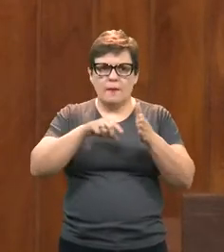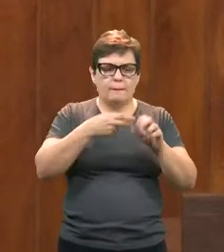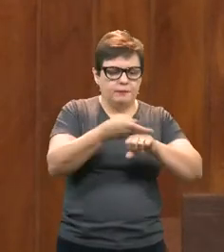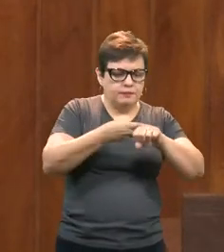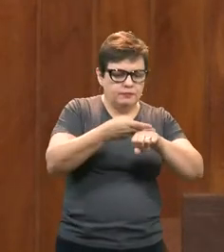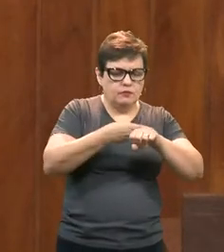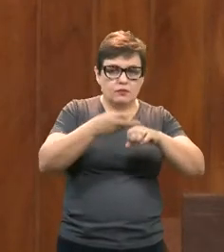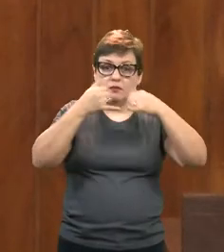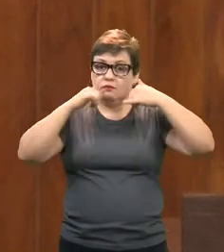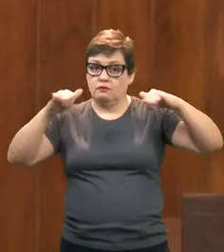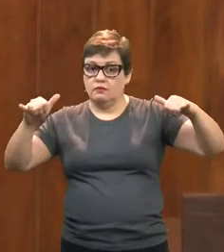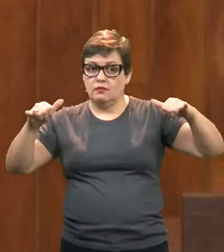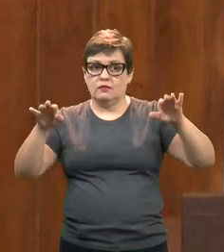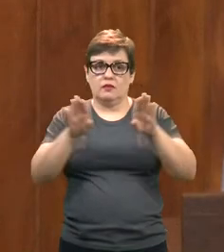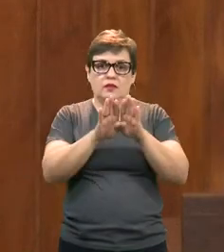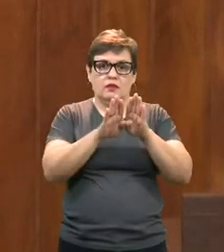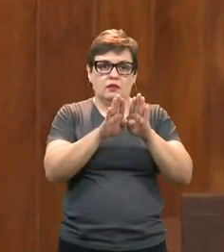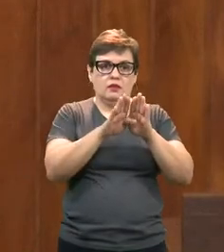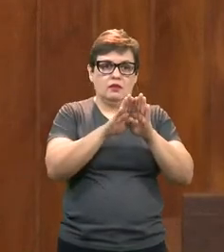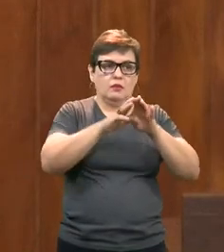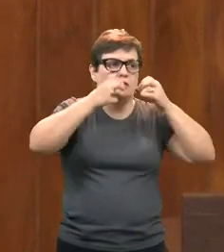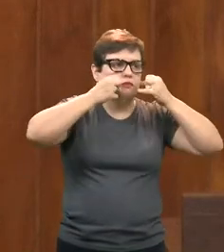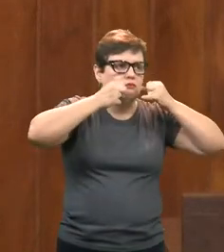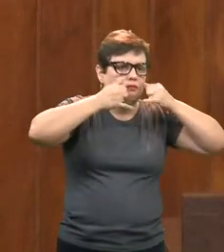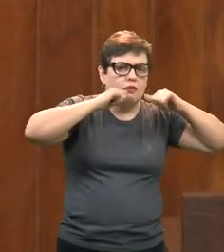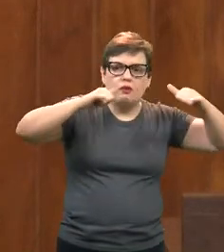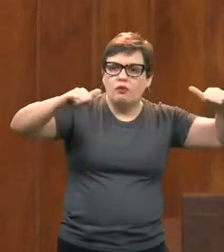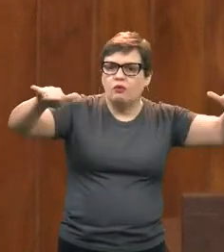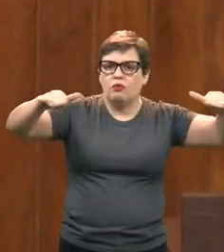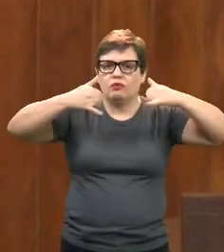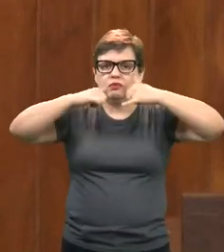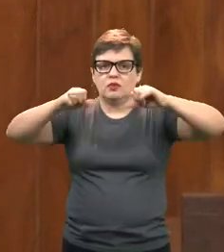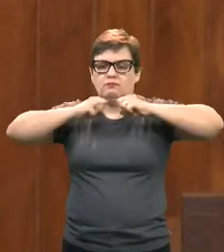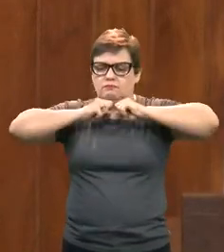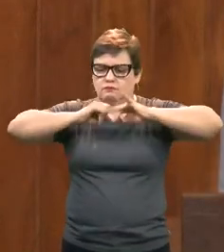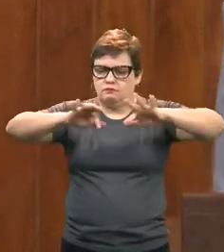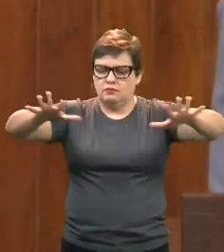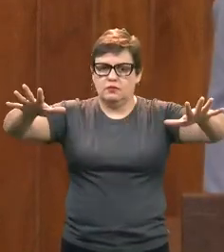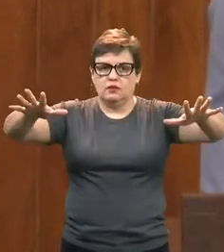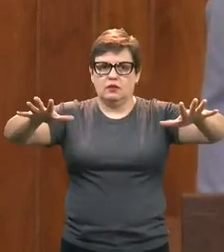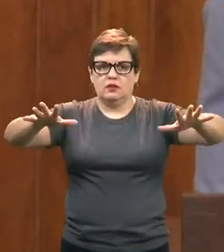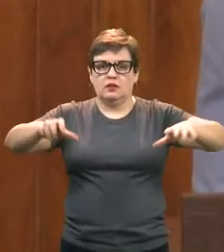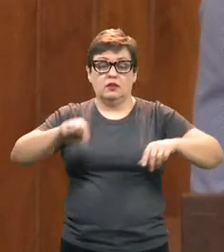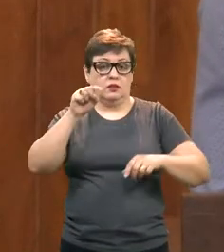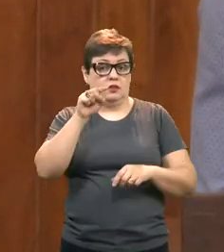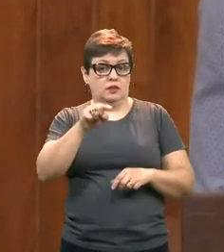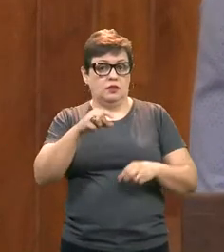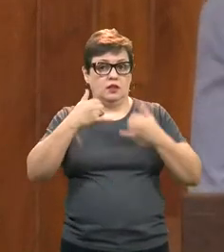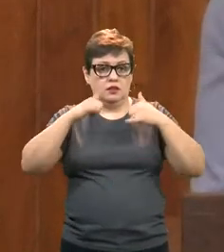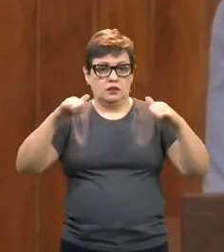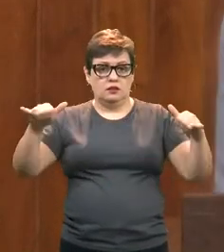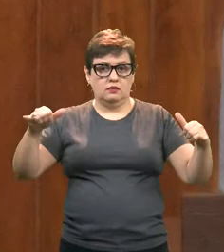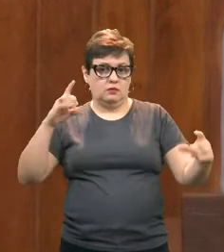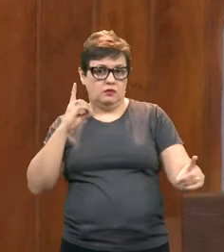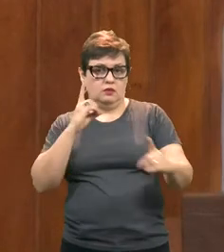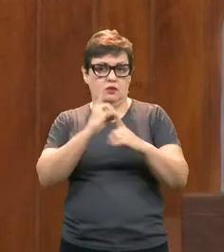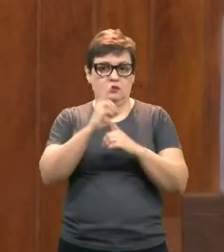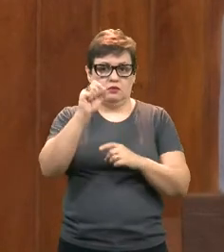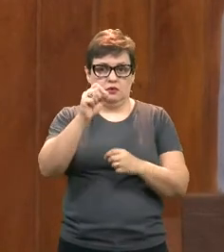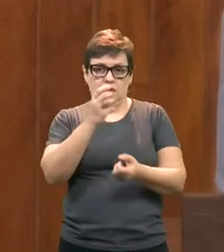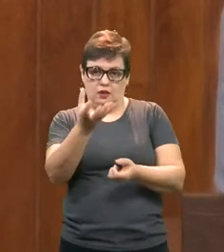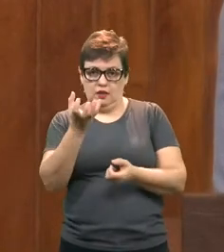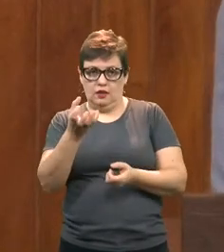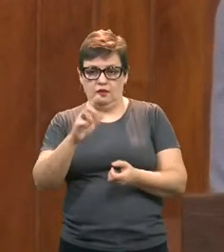dividir. Se essa informação ela vai de encontro ao que se espera, isso é outra